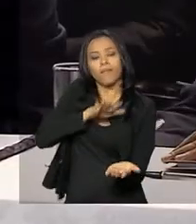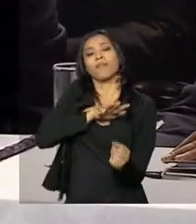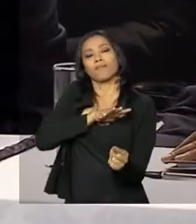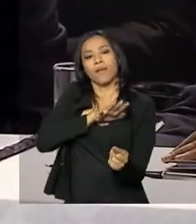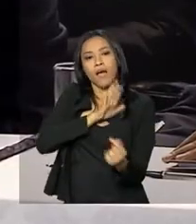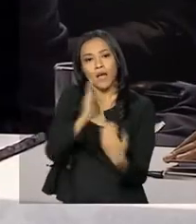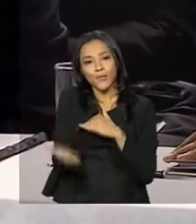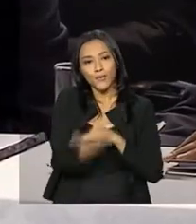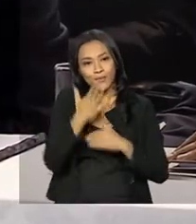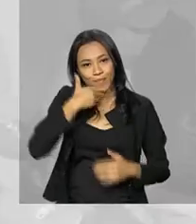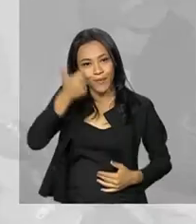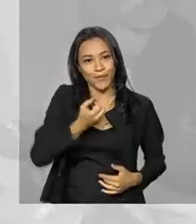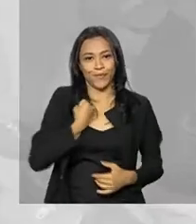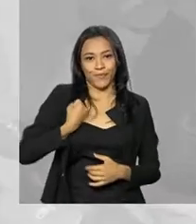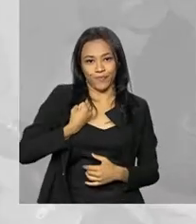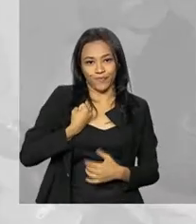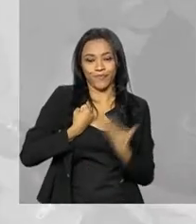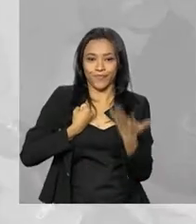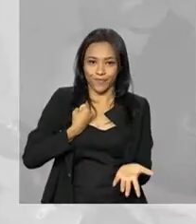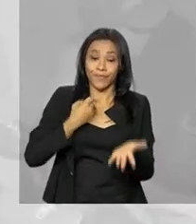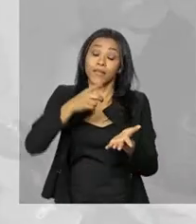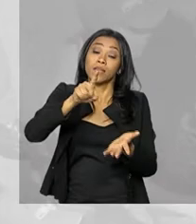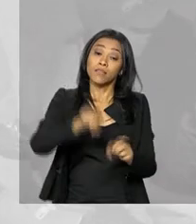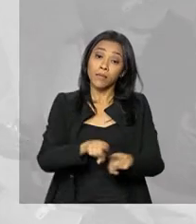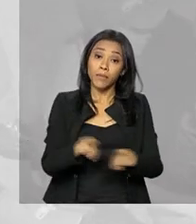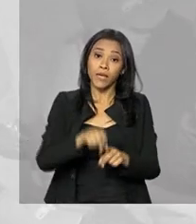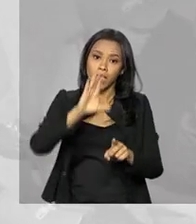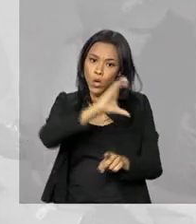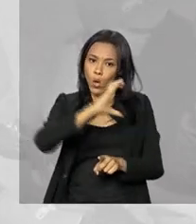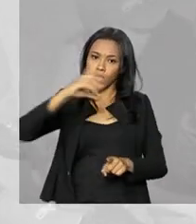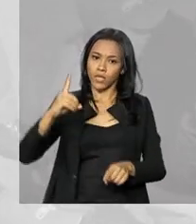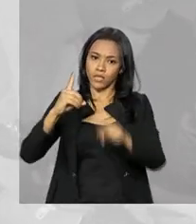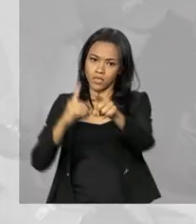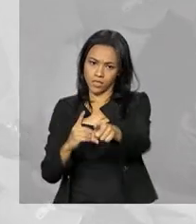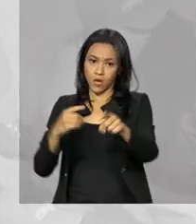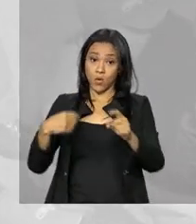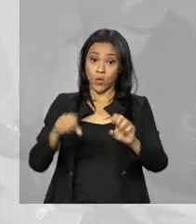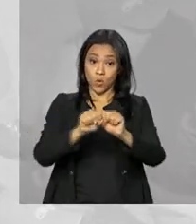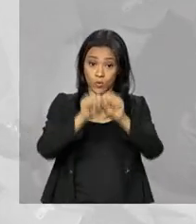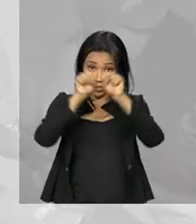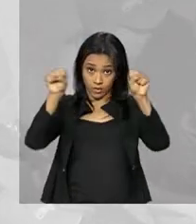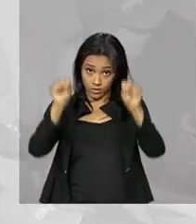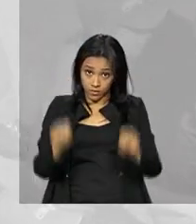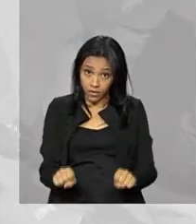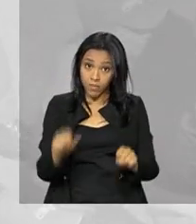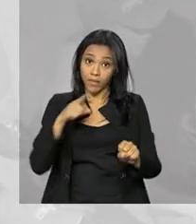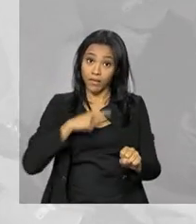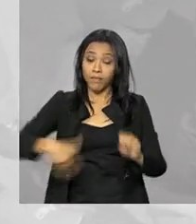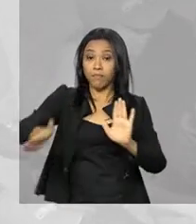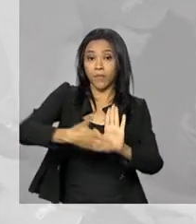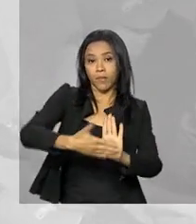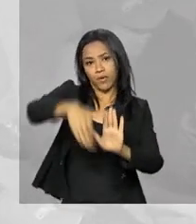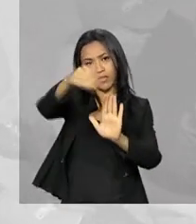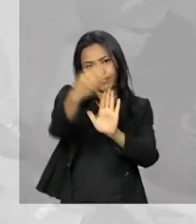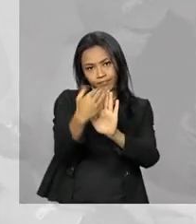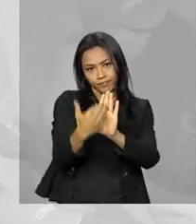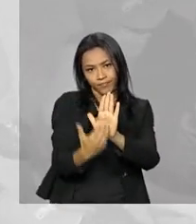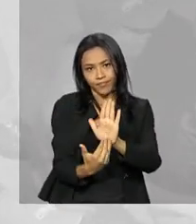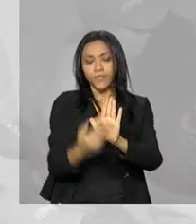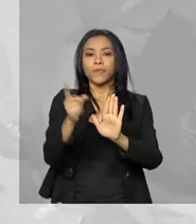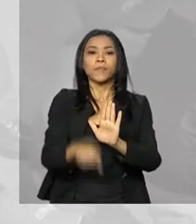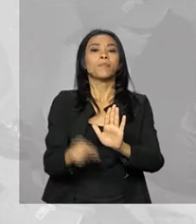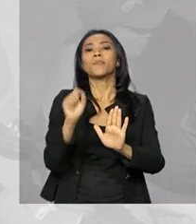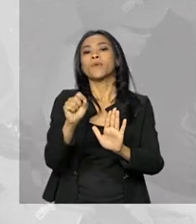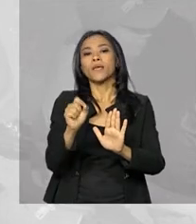a melhorar os indicadores. Além de aumentar a coordenação, o Sistema Único de Segurança Pública prevê medidas como a unificação do